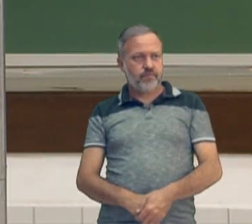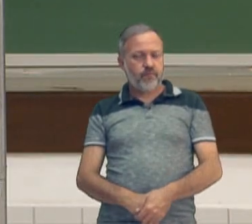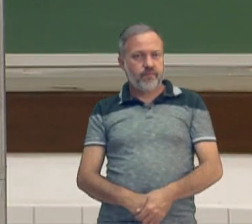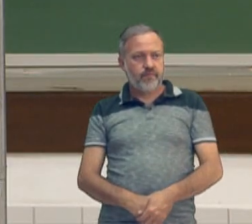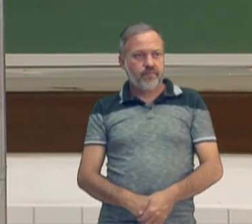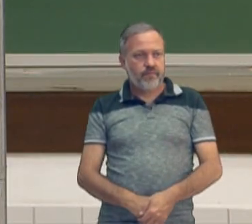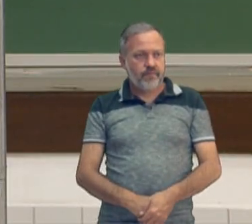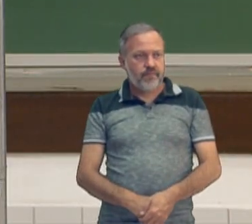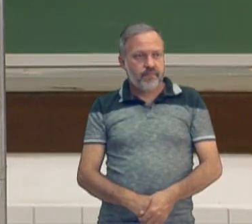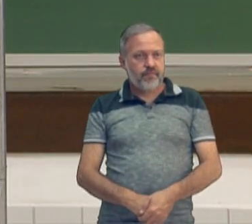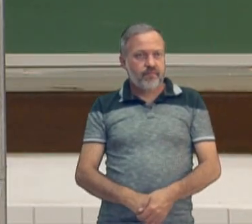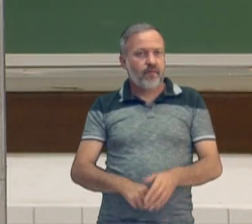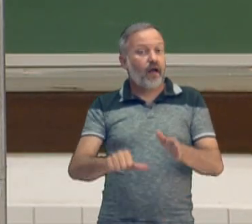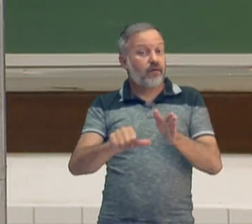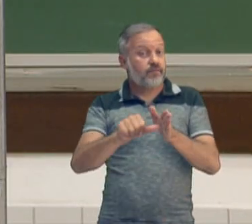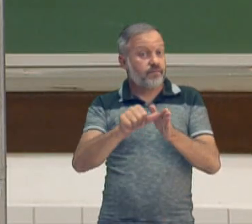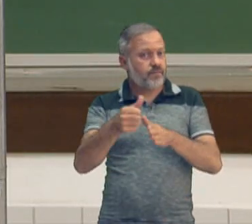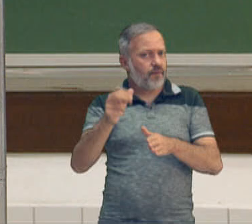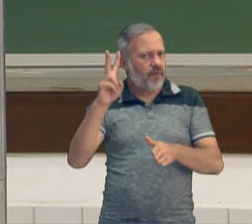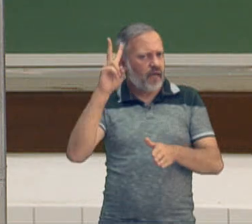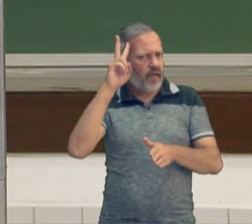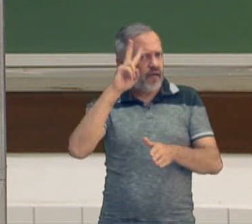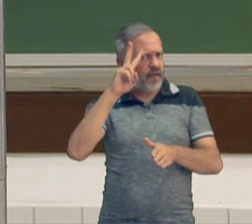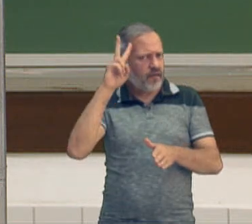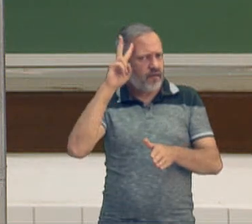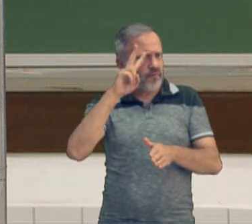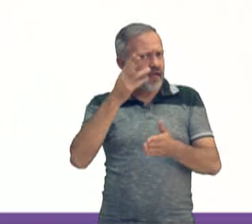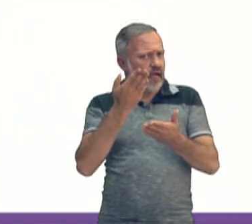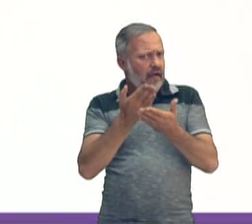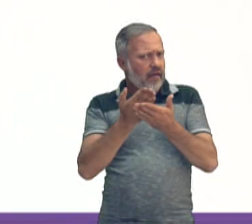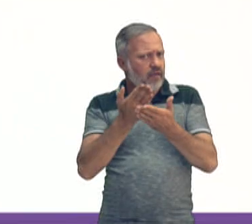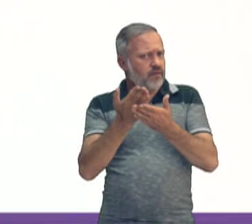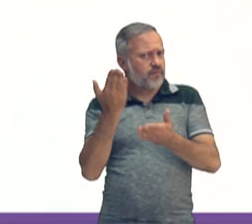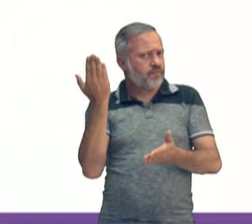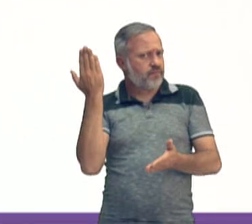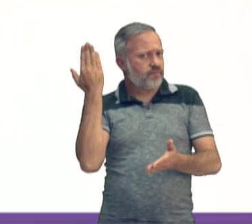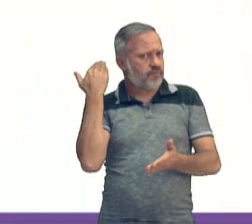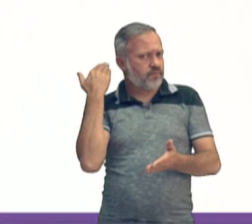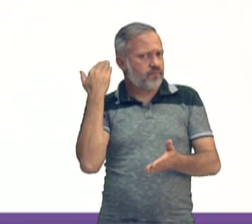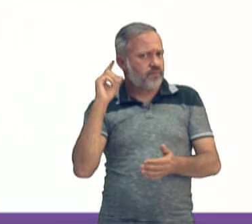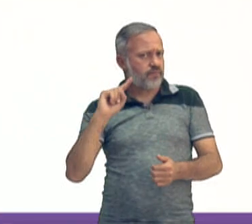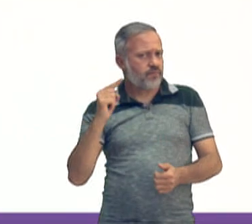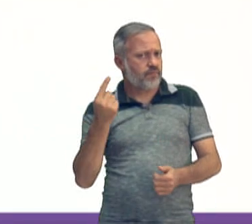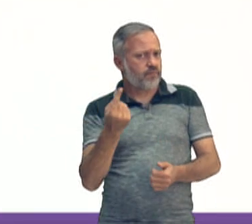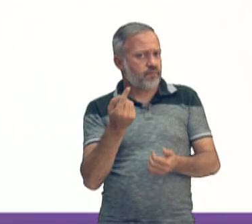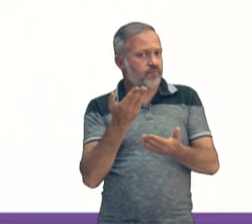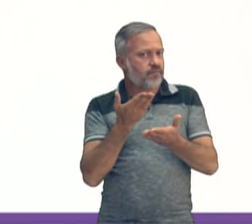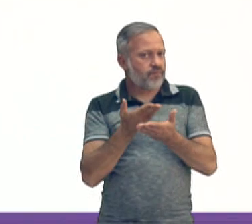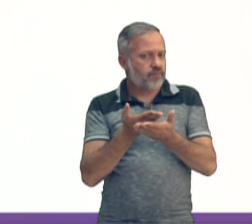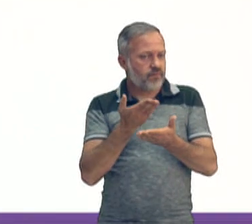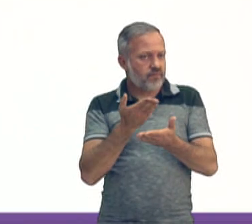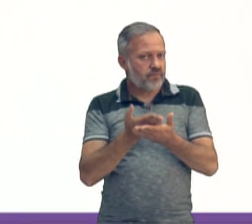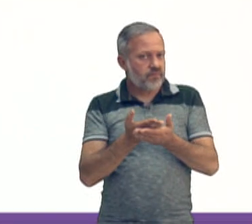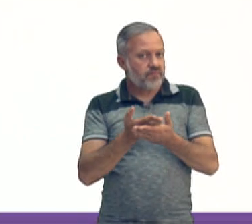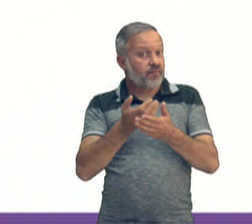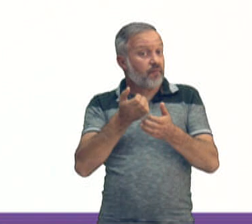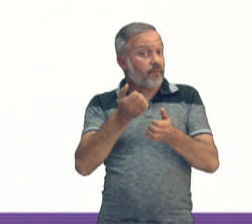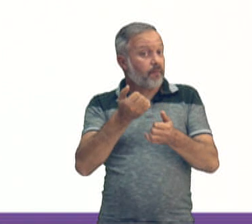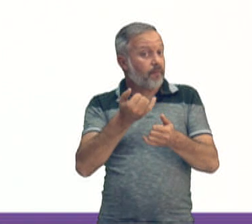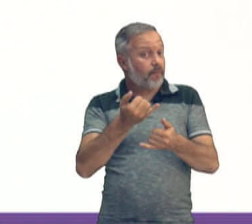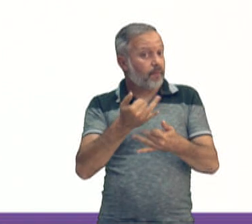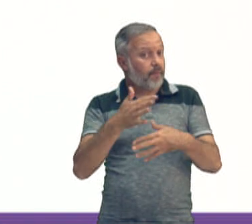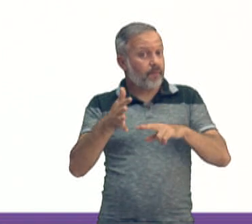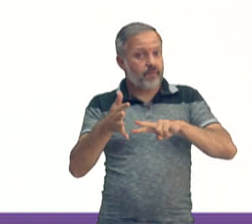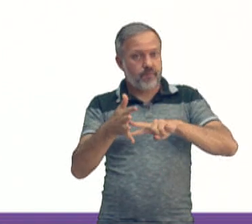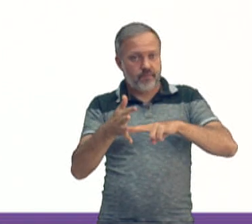fazer primeiro uma revisão do que tratamos na aula anterior. Então, em nossa última aula, nós falamos de contação de história,